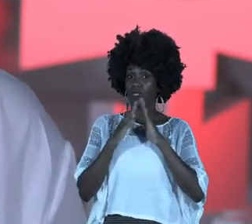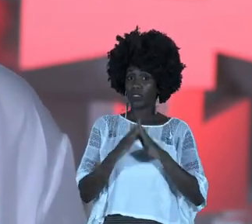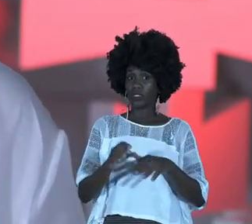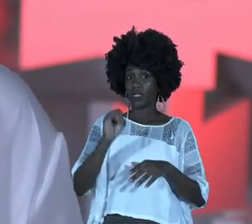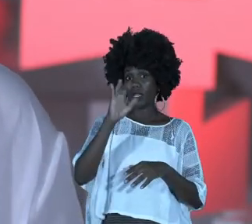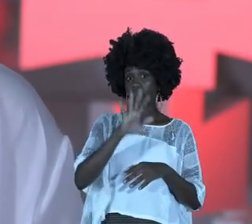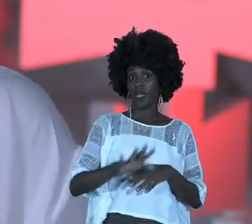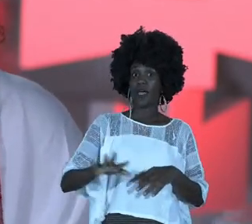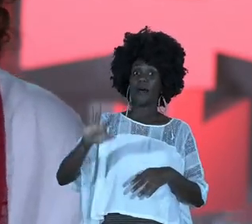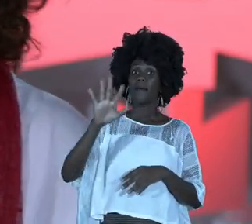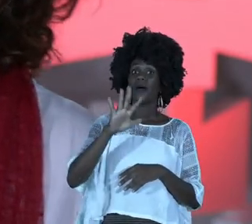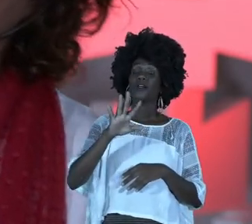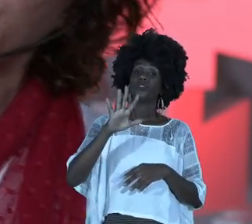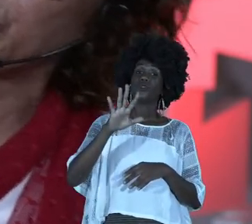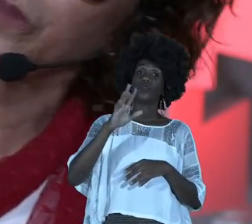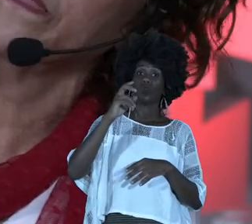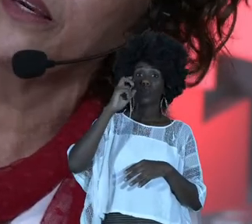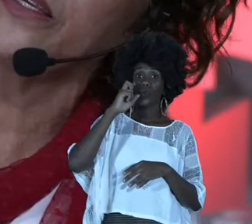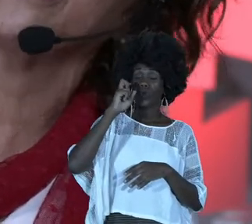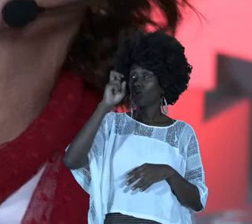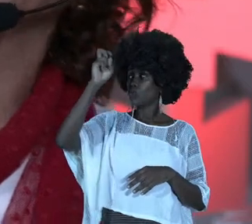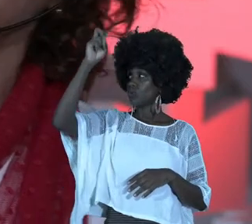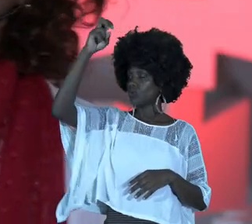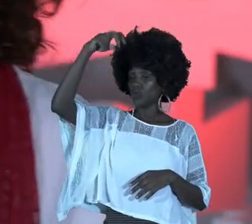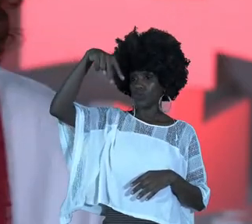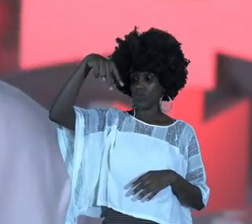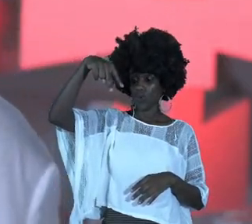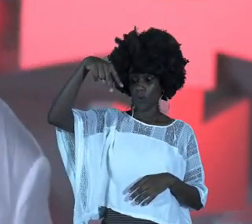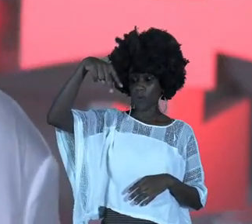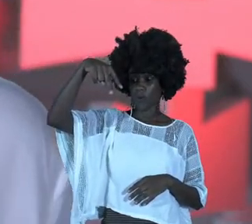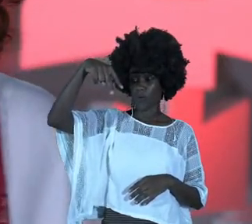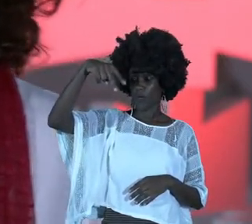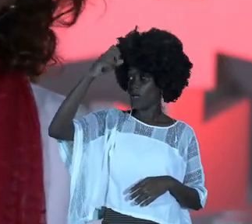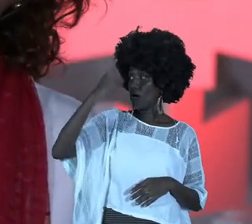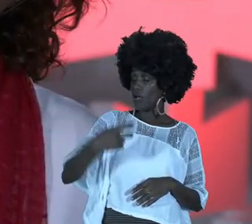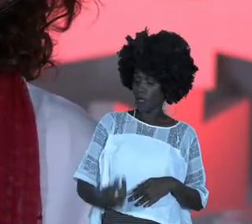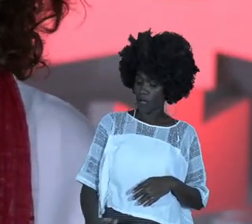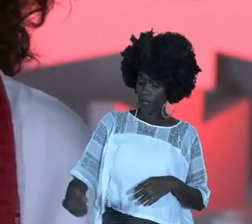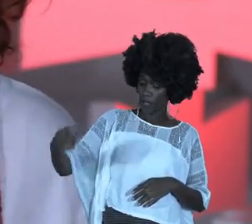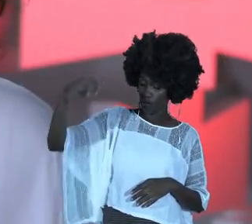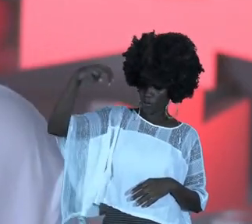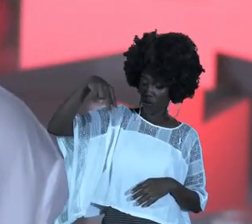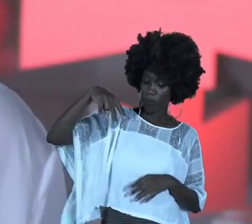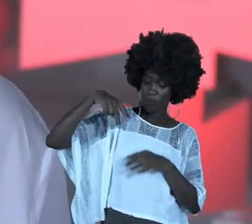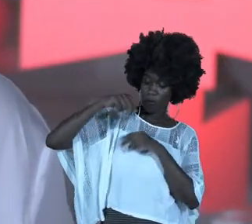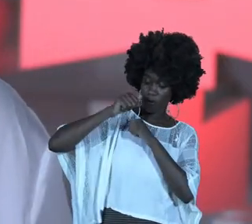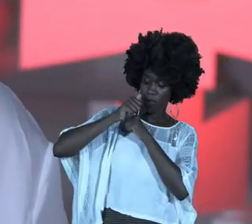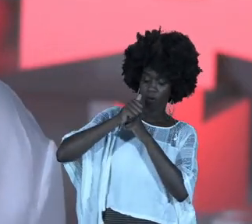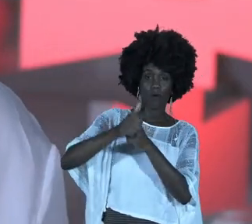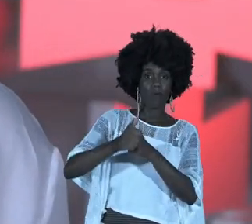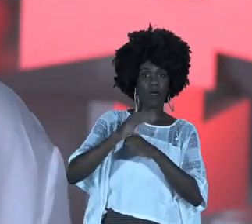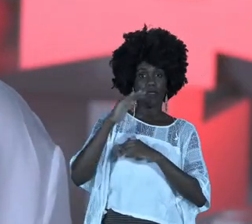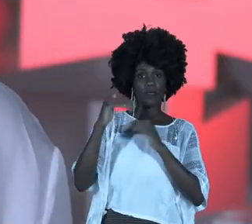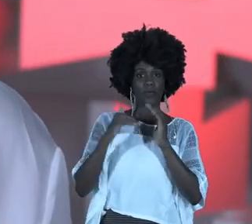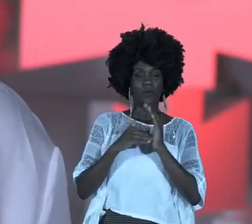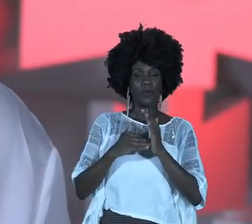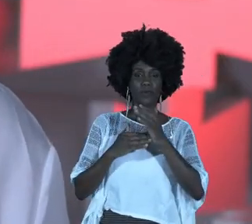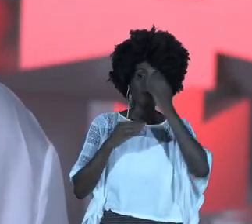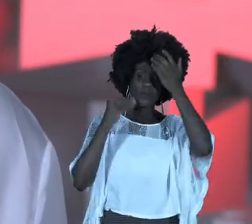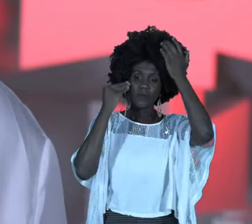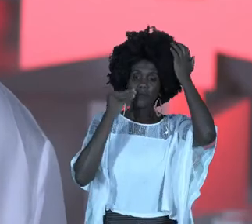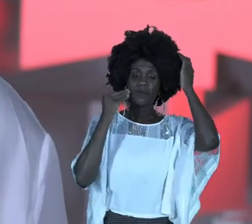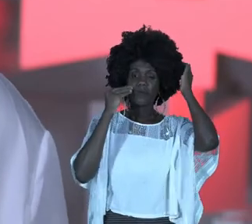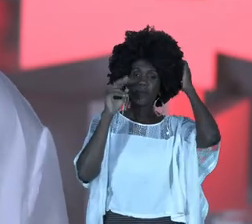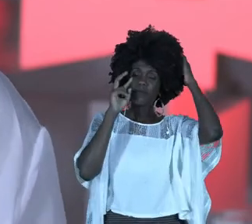a imagem foi tomada de topo, e a projeção também é de topo, para acompanhar a mesma sensação,